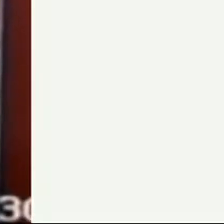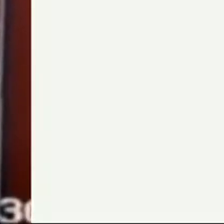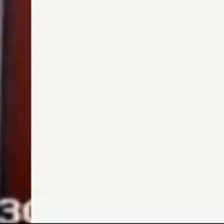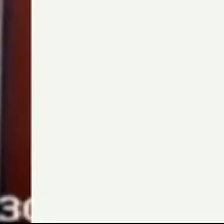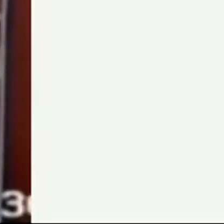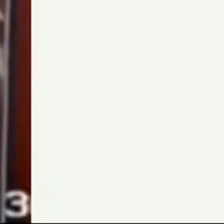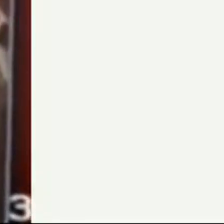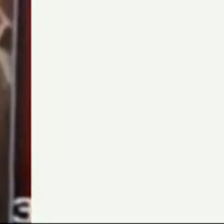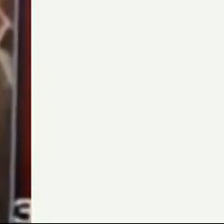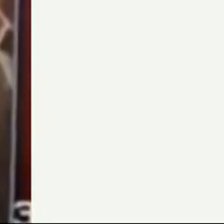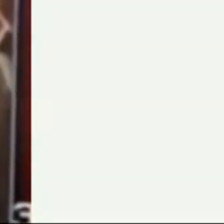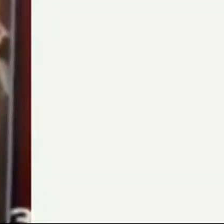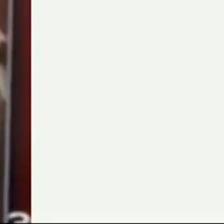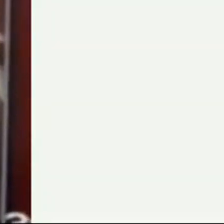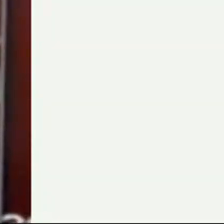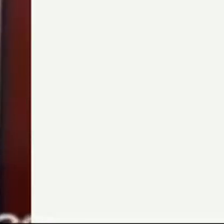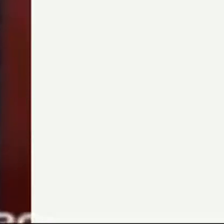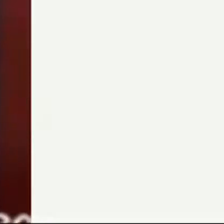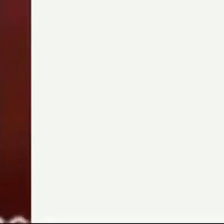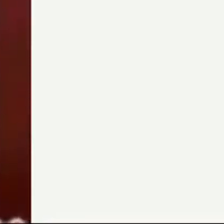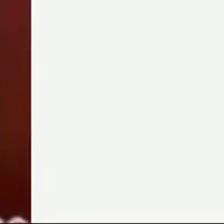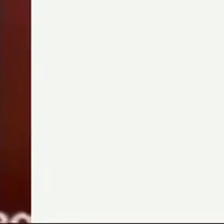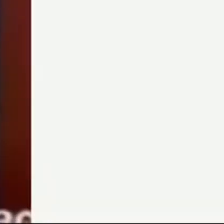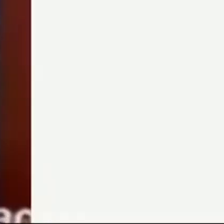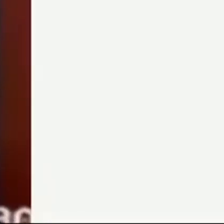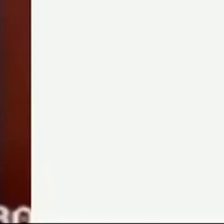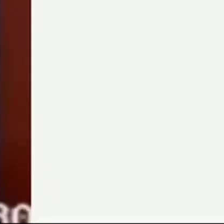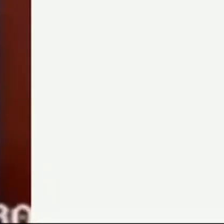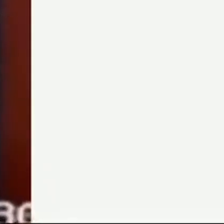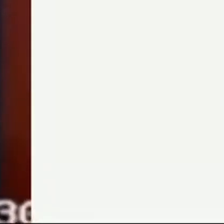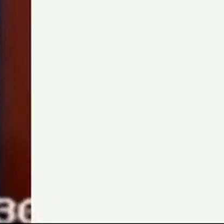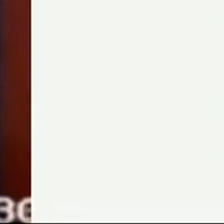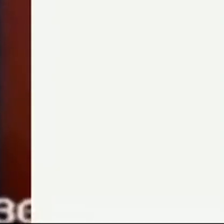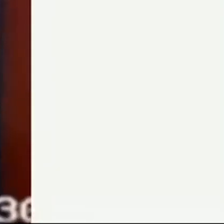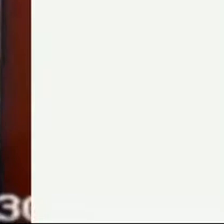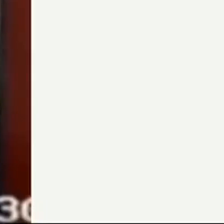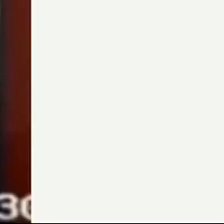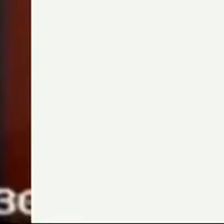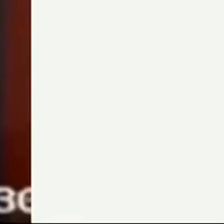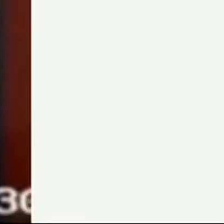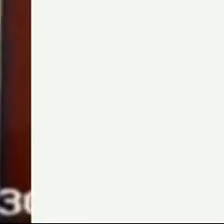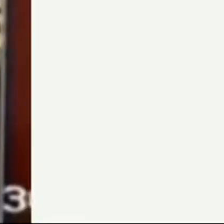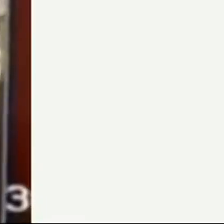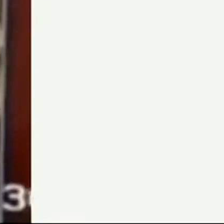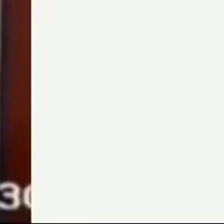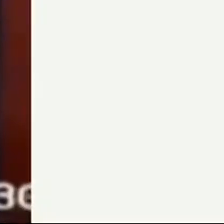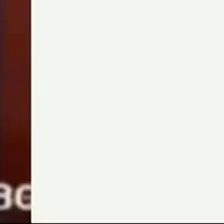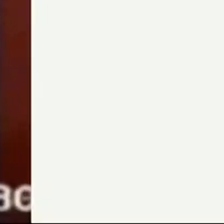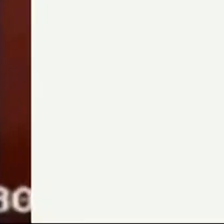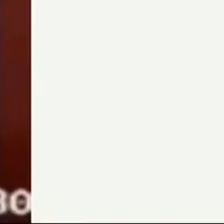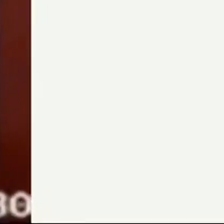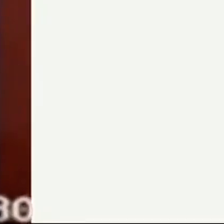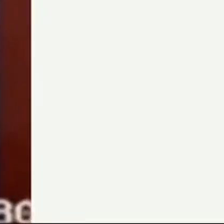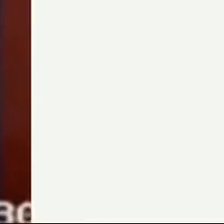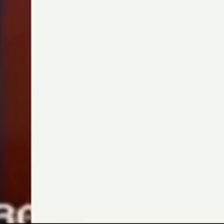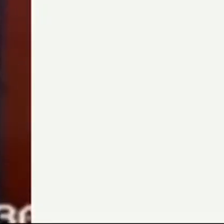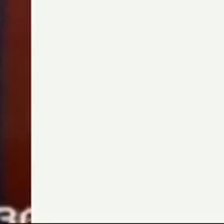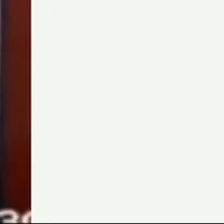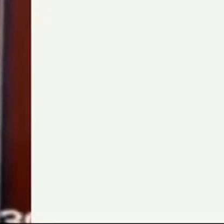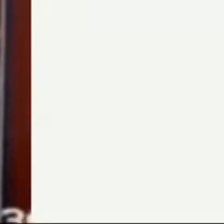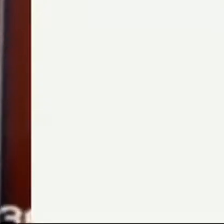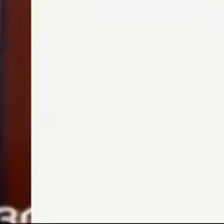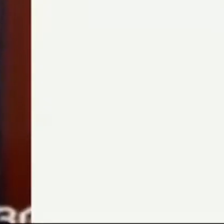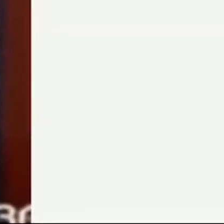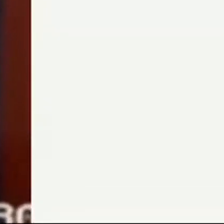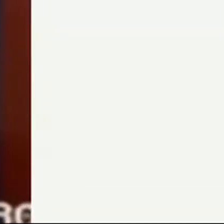deixou em estado vegetativo, causando um sofrimento enorme para ele, sua filhinha Anali, seus pais, colegas